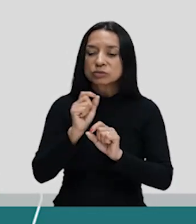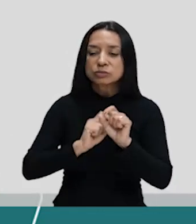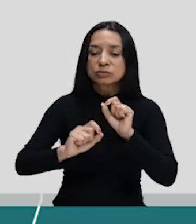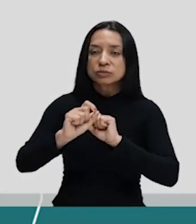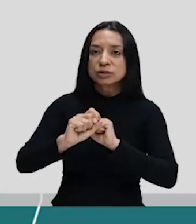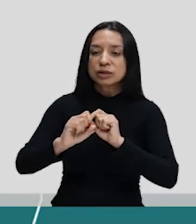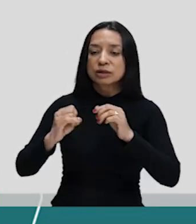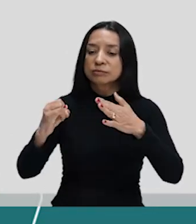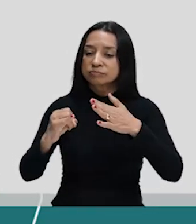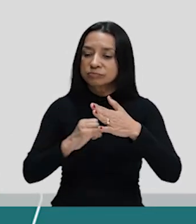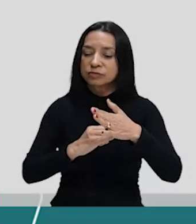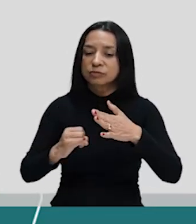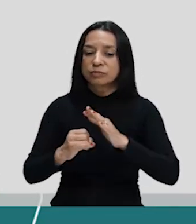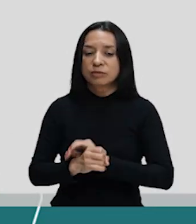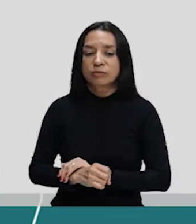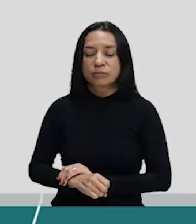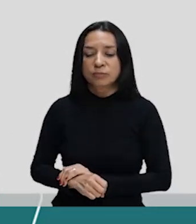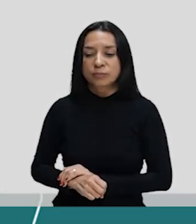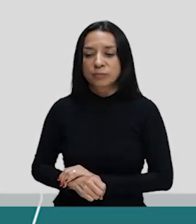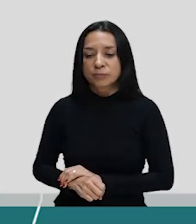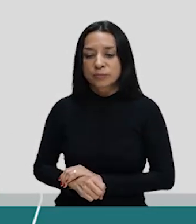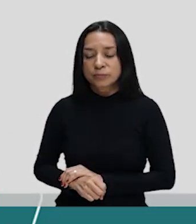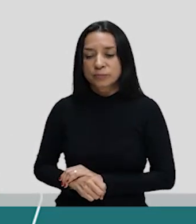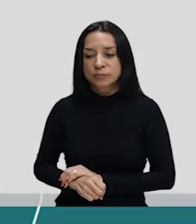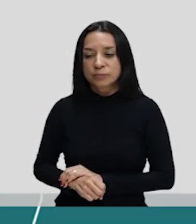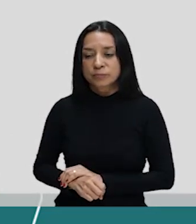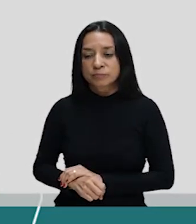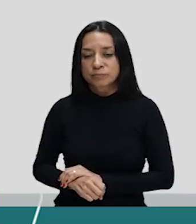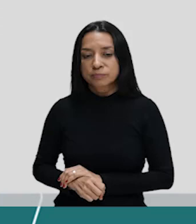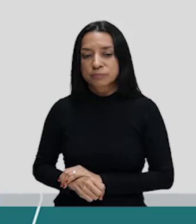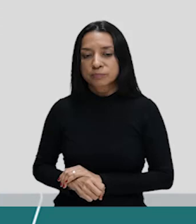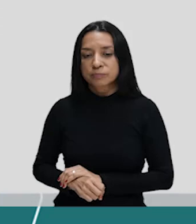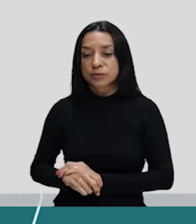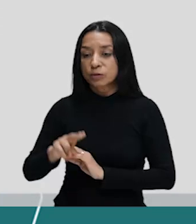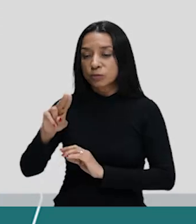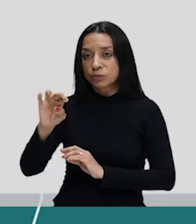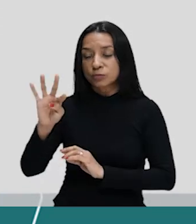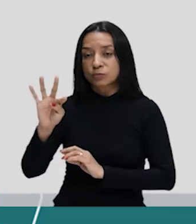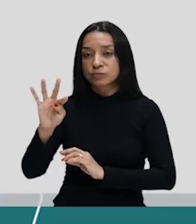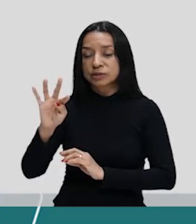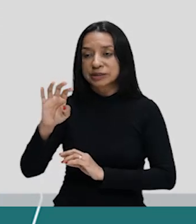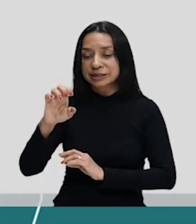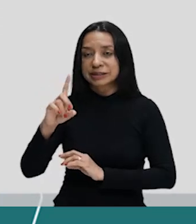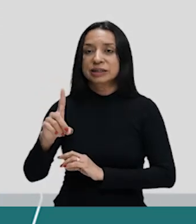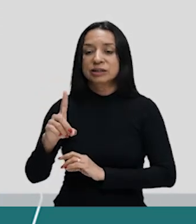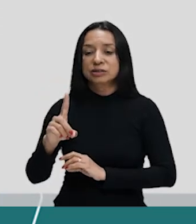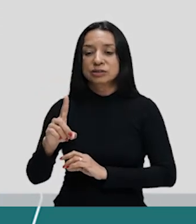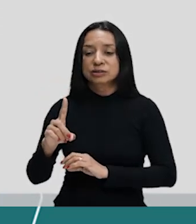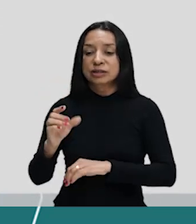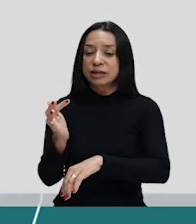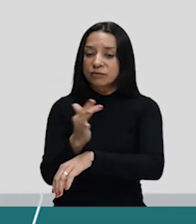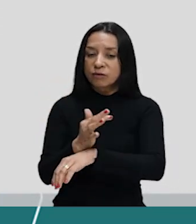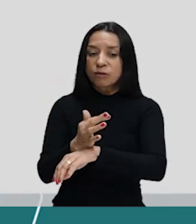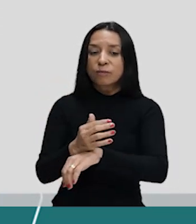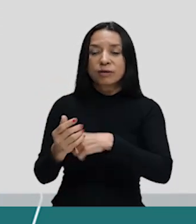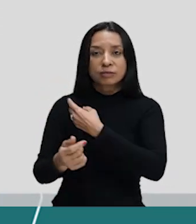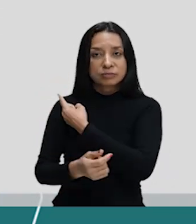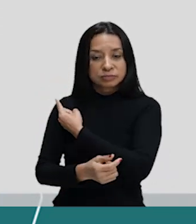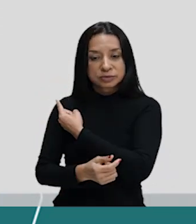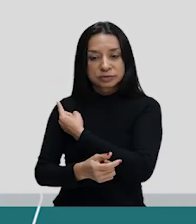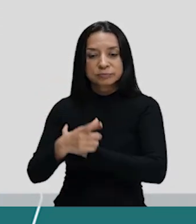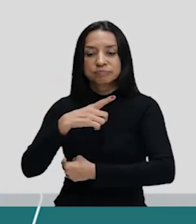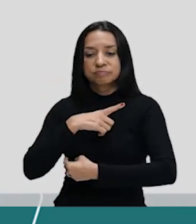usted é totalmente formal. Aqui eu já tenho um registro totalmente informal e que consiste